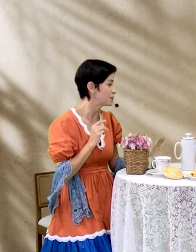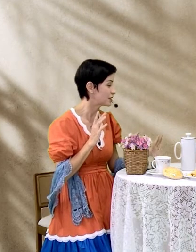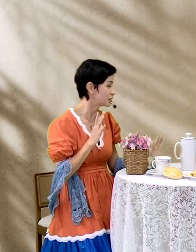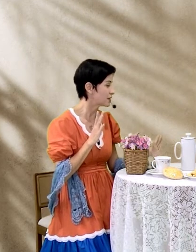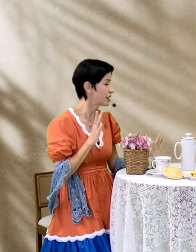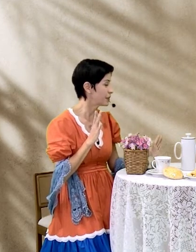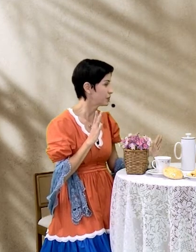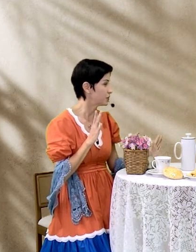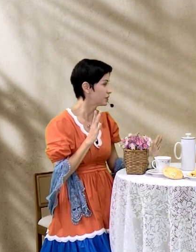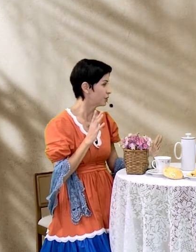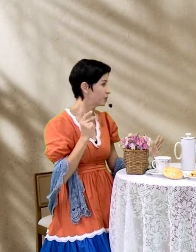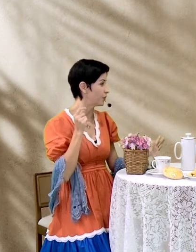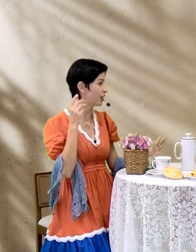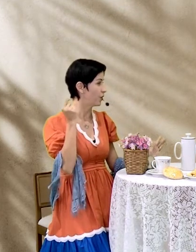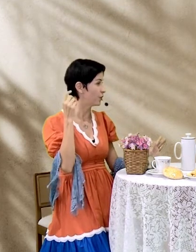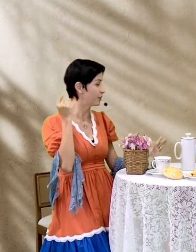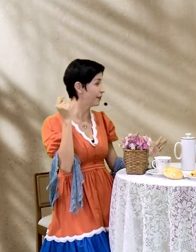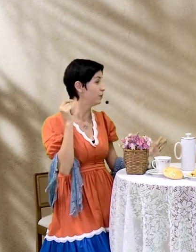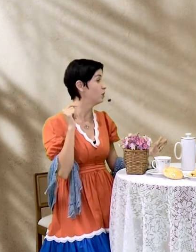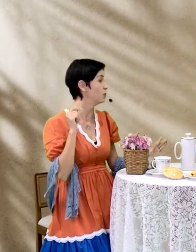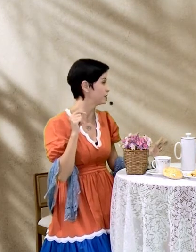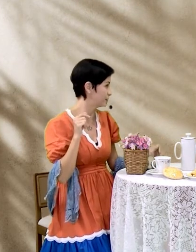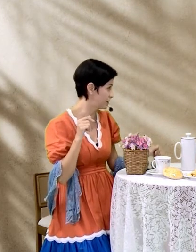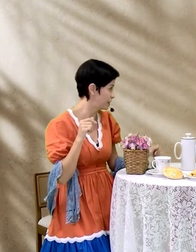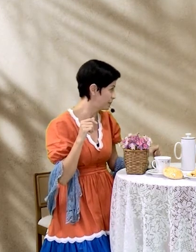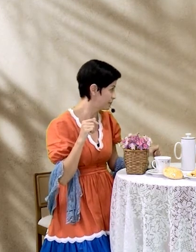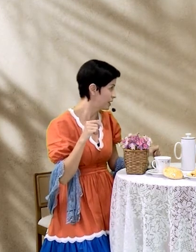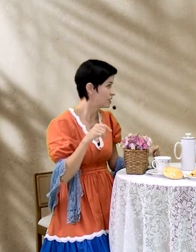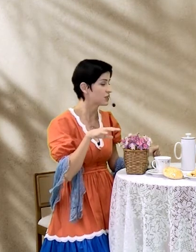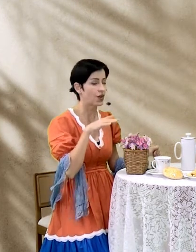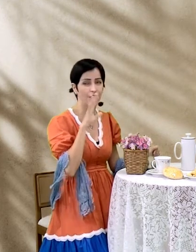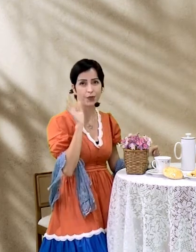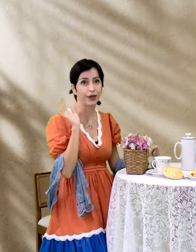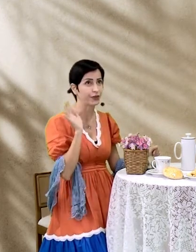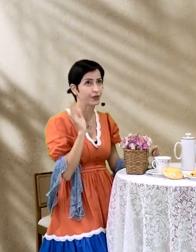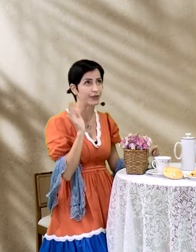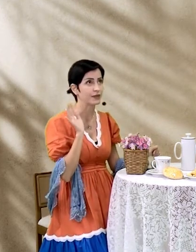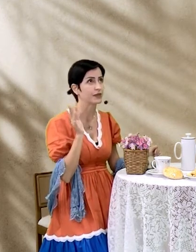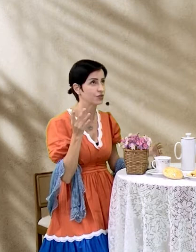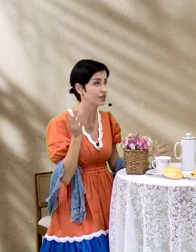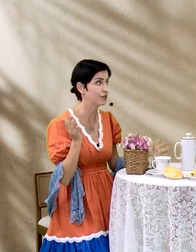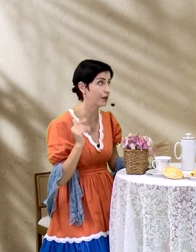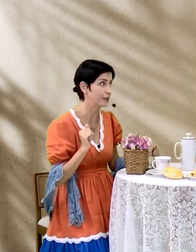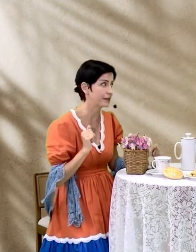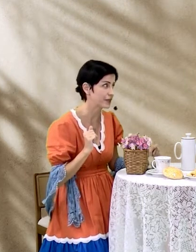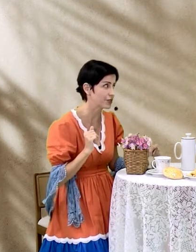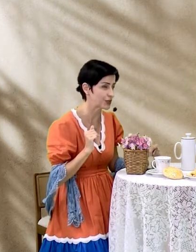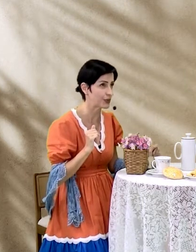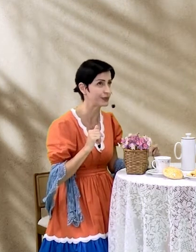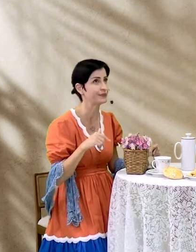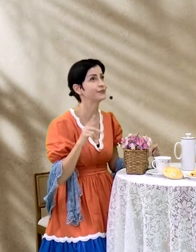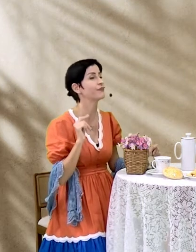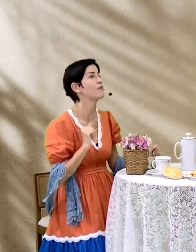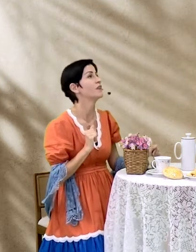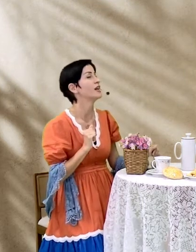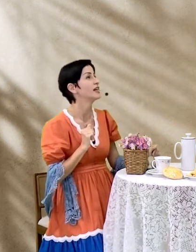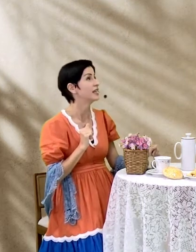acho que você não se lembra muito, não. Porque, ó, é muito antiga. Só os moradores mais antigos que vão lembrar dessa